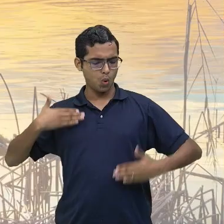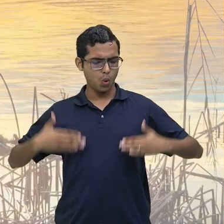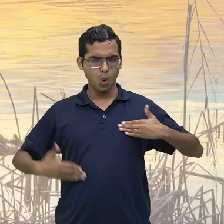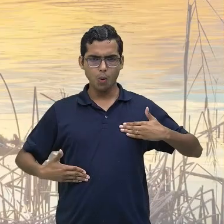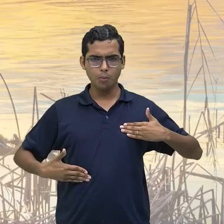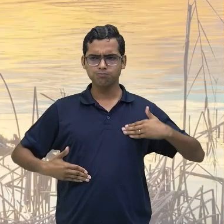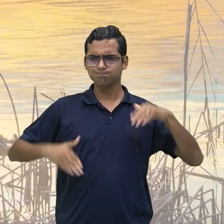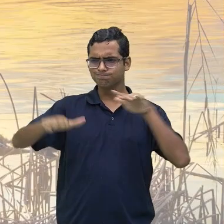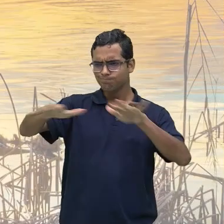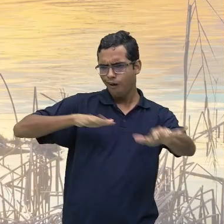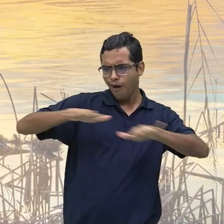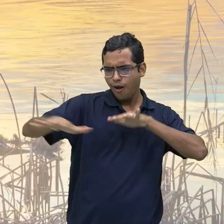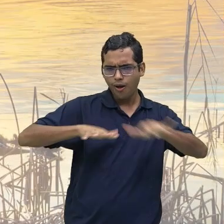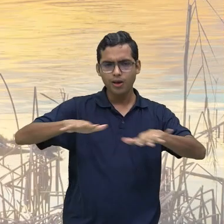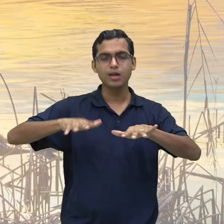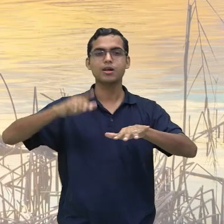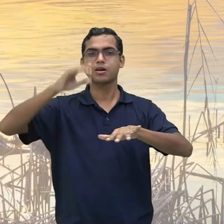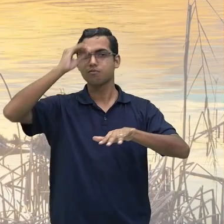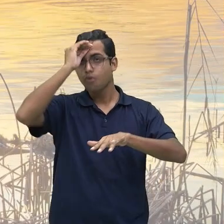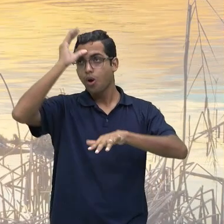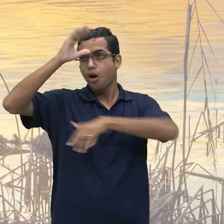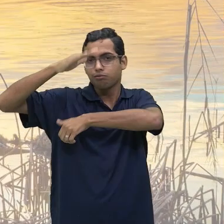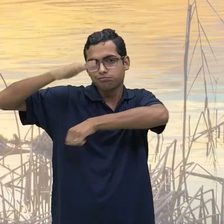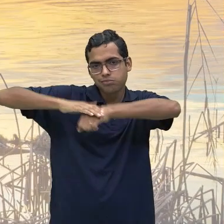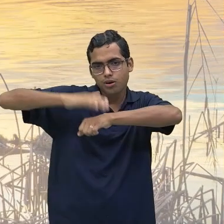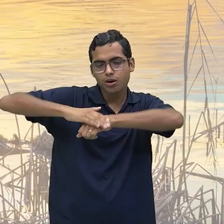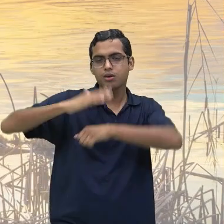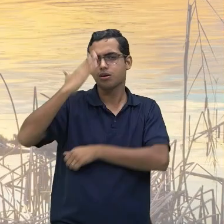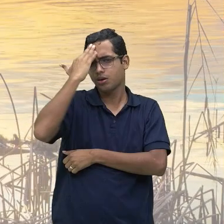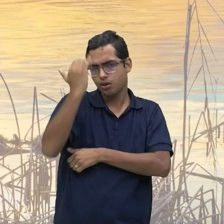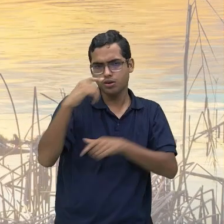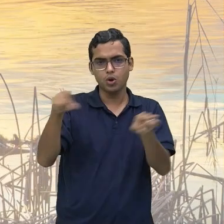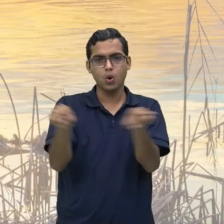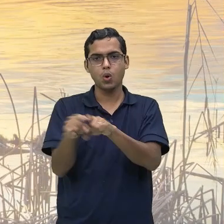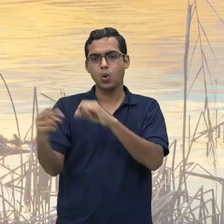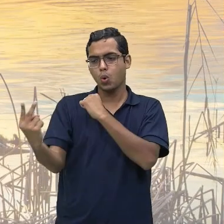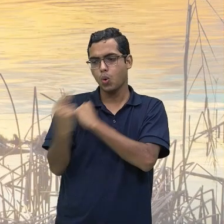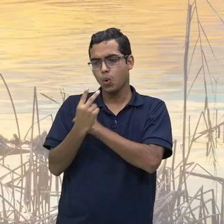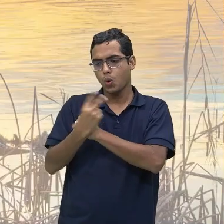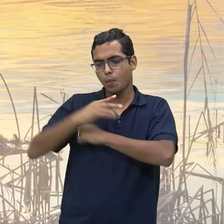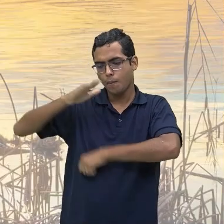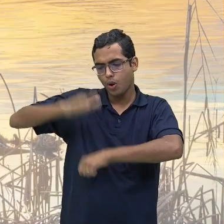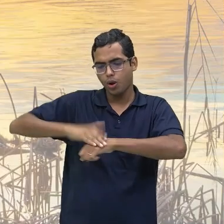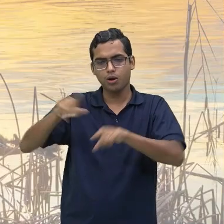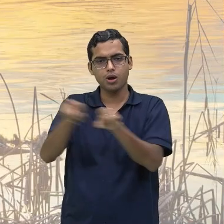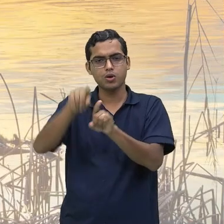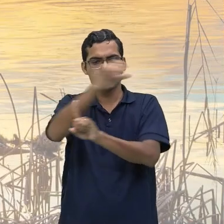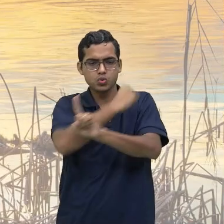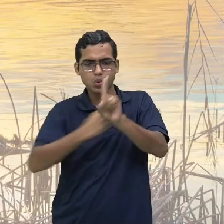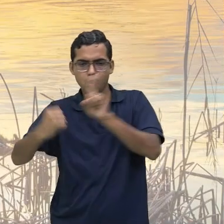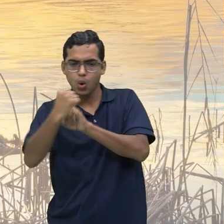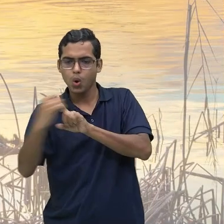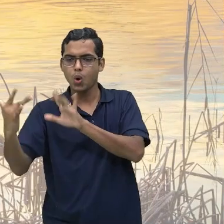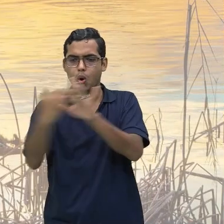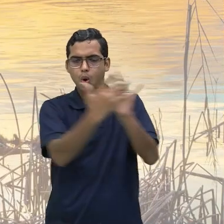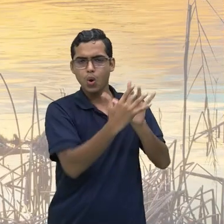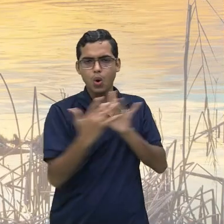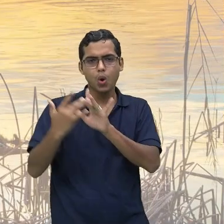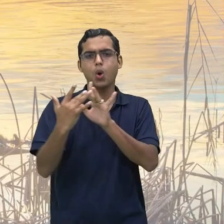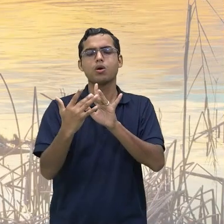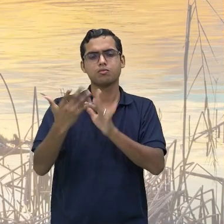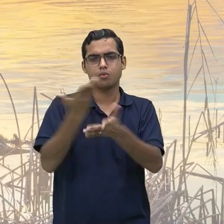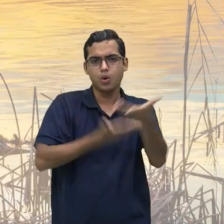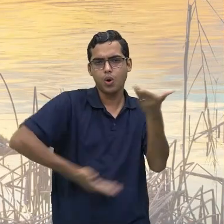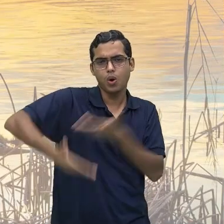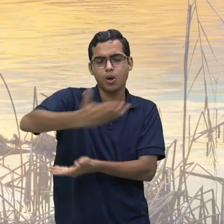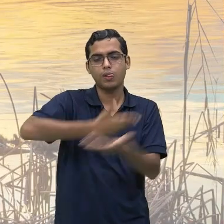forma da gente trazer o autoconhecimento, o autocuidado, a socialização e o prazer. Então não tem como eu